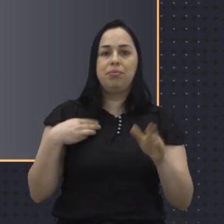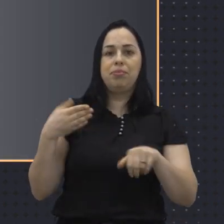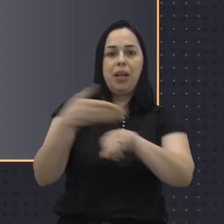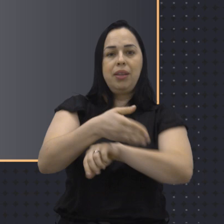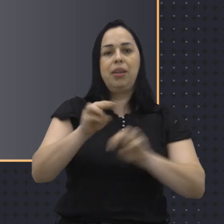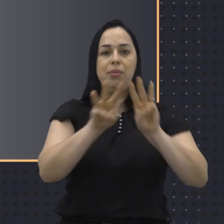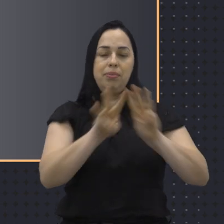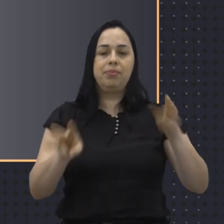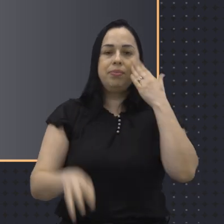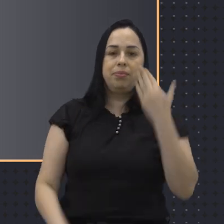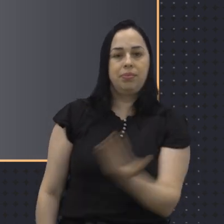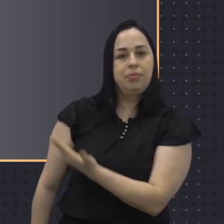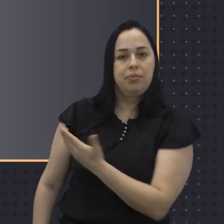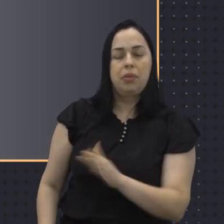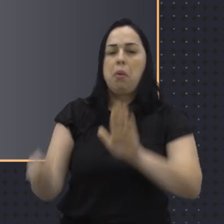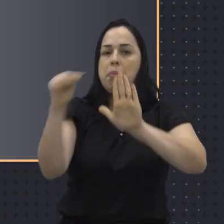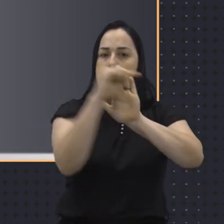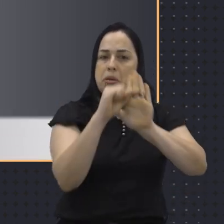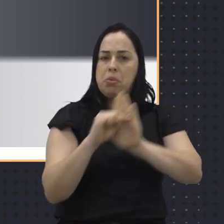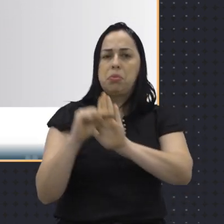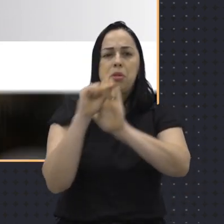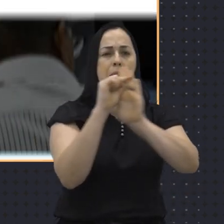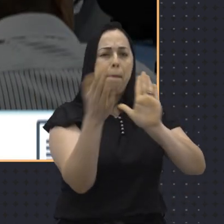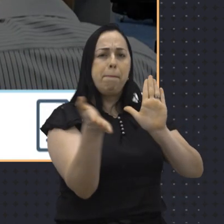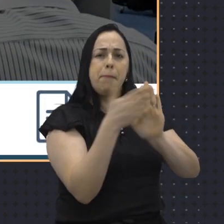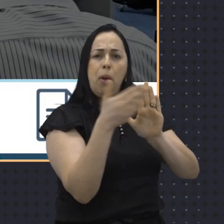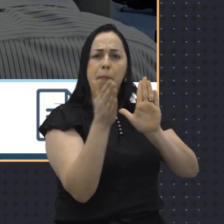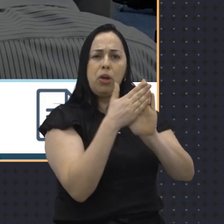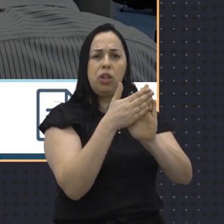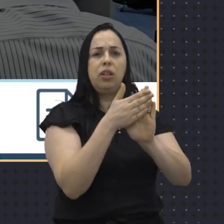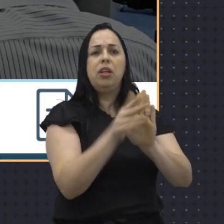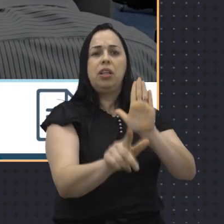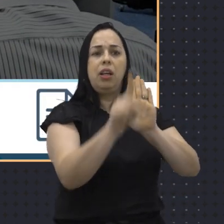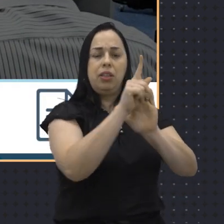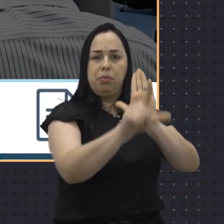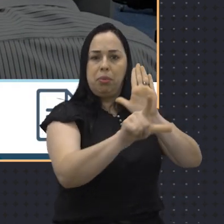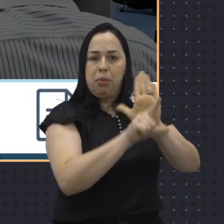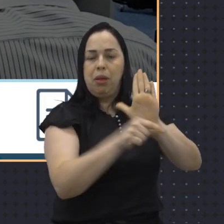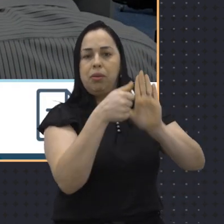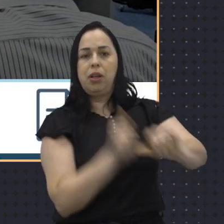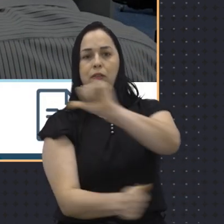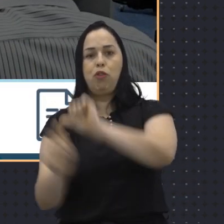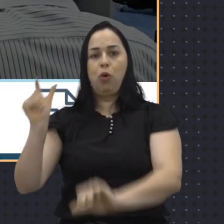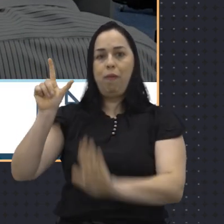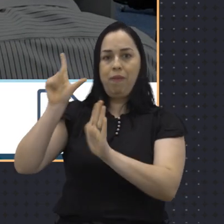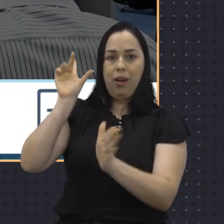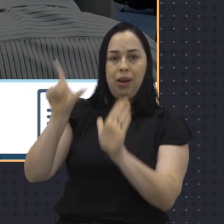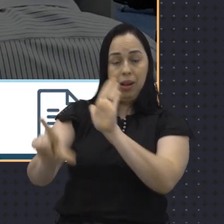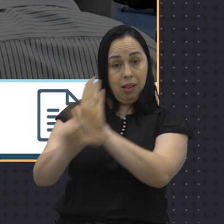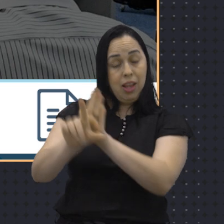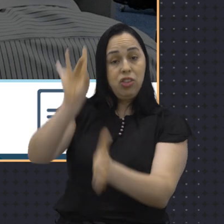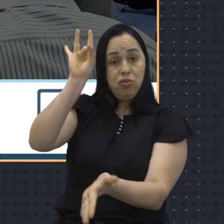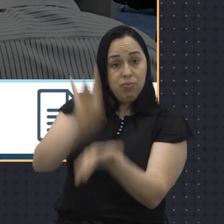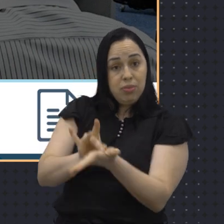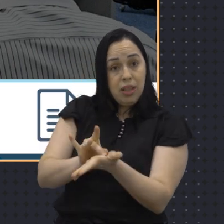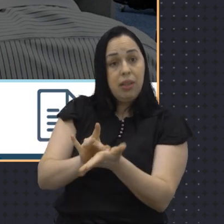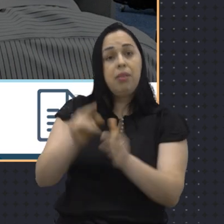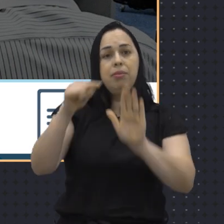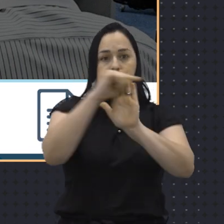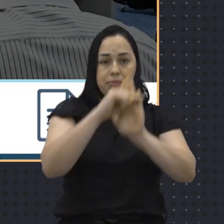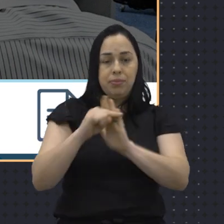da Câmara, você pode pesquisar todas as propostas sancionadas que já estão em vigor em São José. Basta clicar em